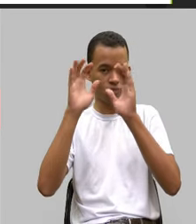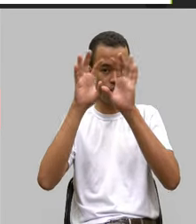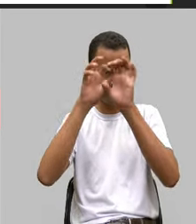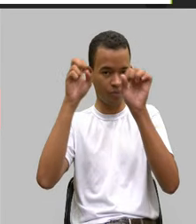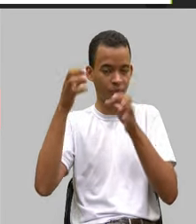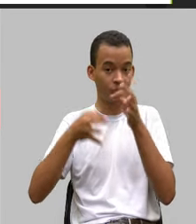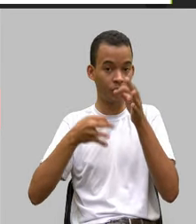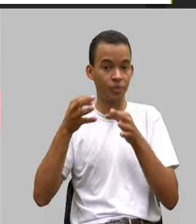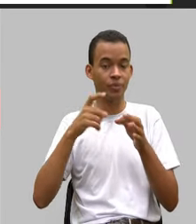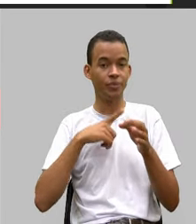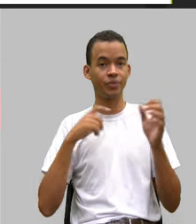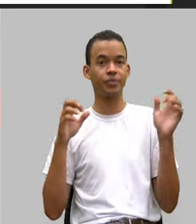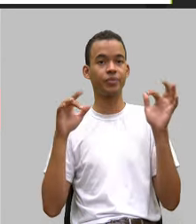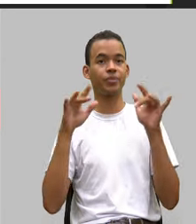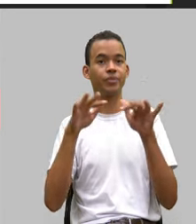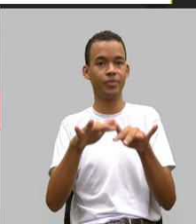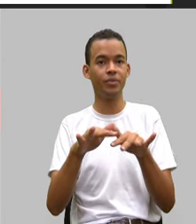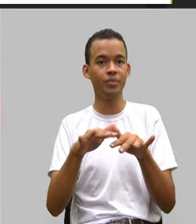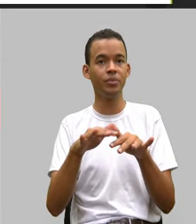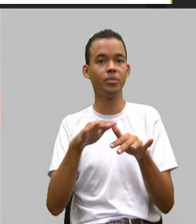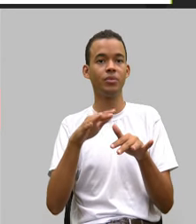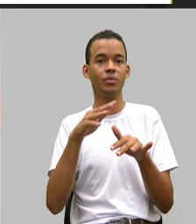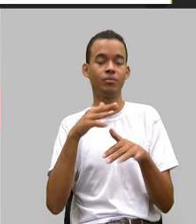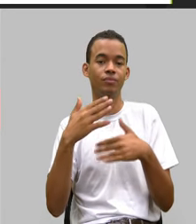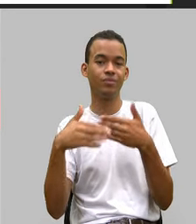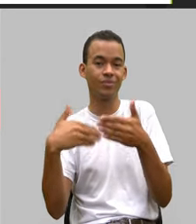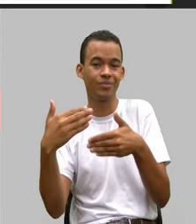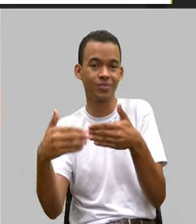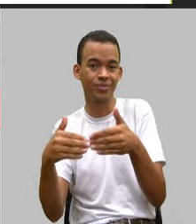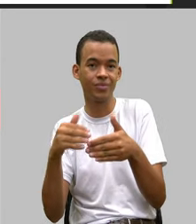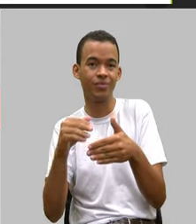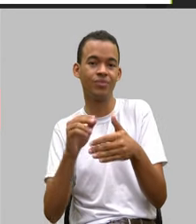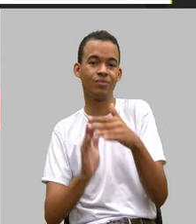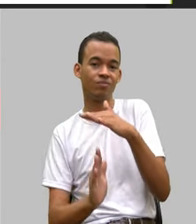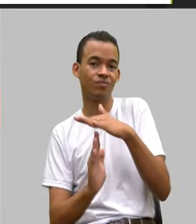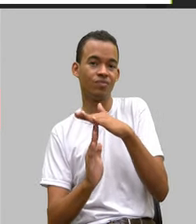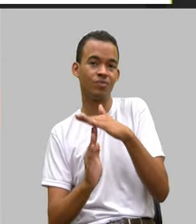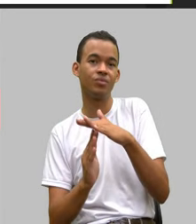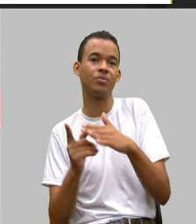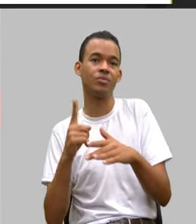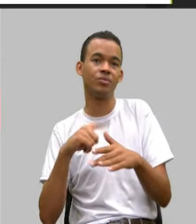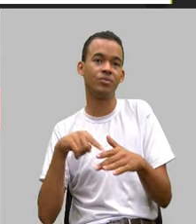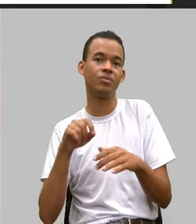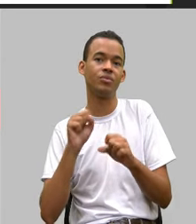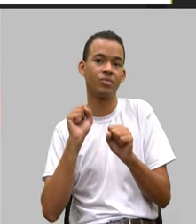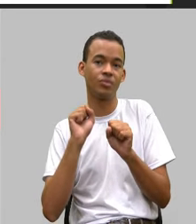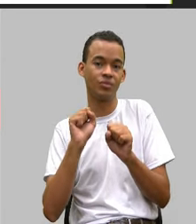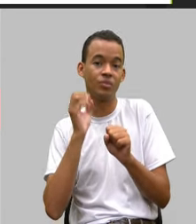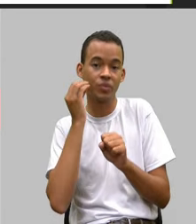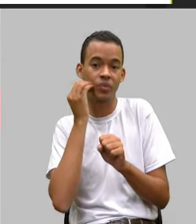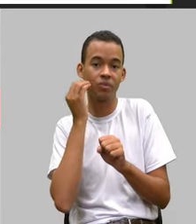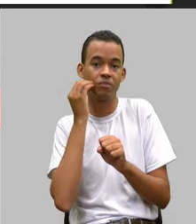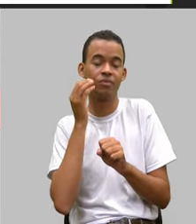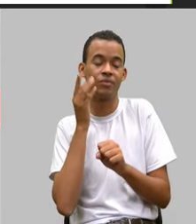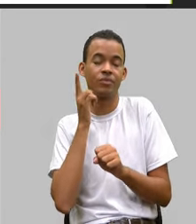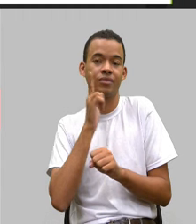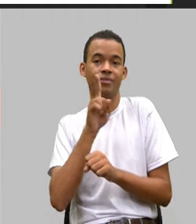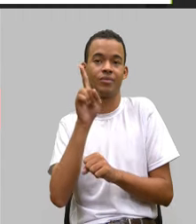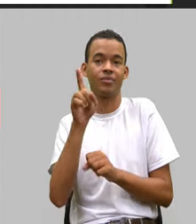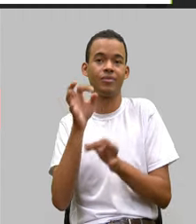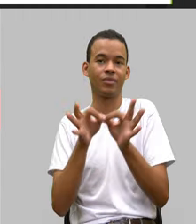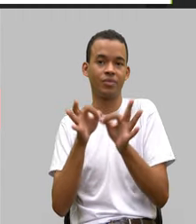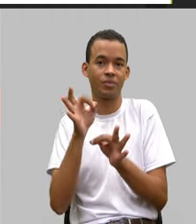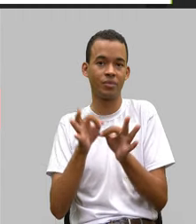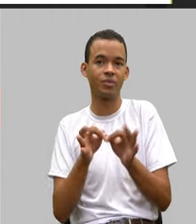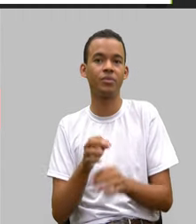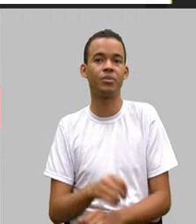que o sobrestamento das ações vai ser interrompido e a gente tem uma grande chance de conseguir êxito na justiça a nossa Associação